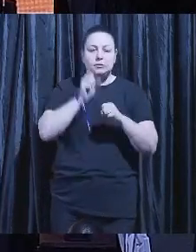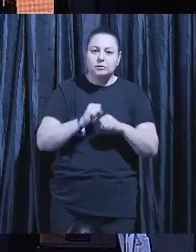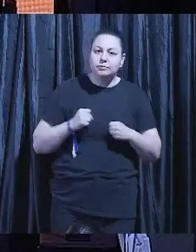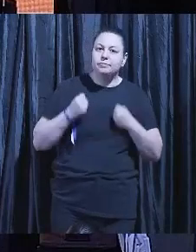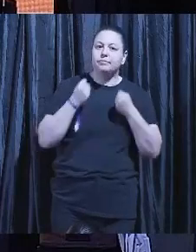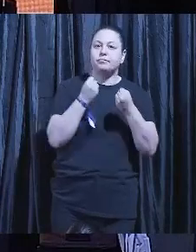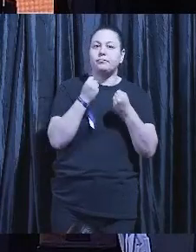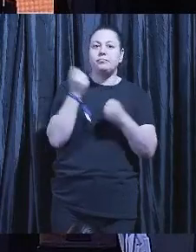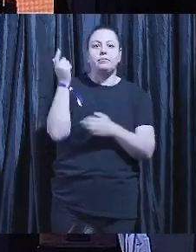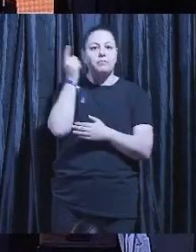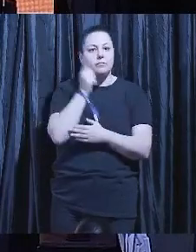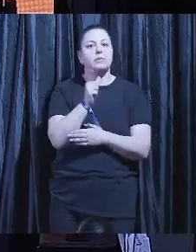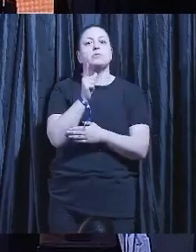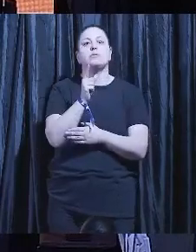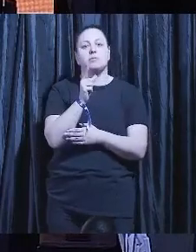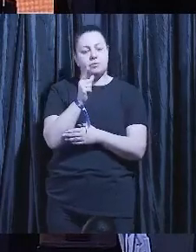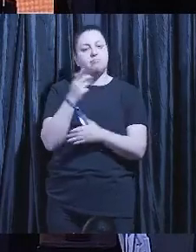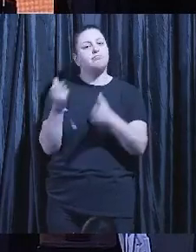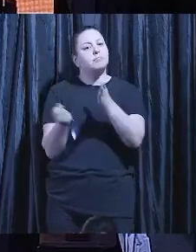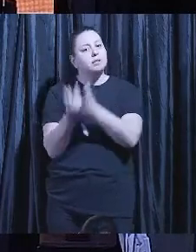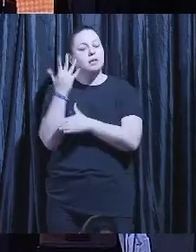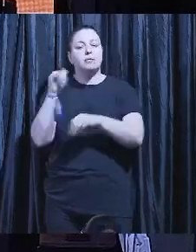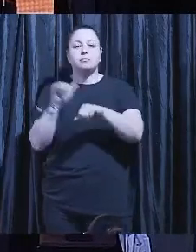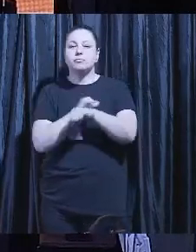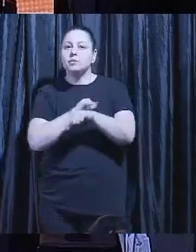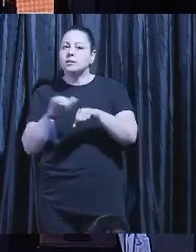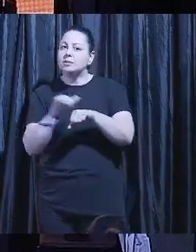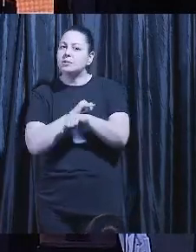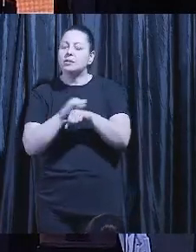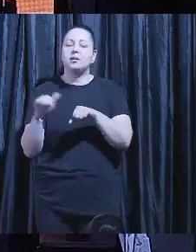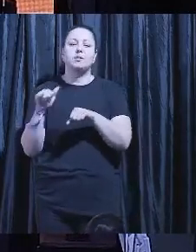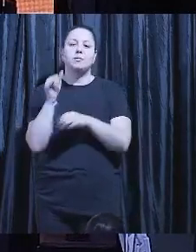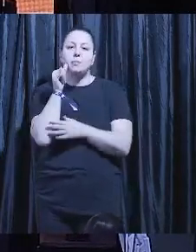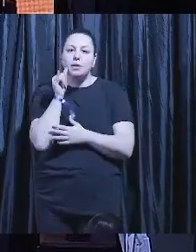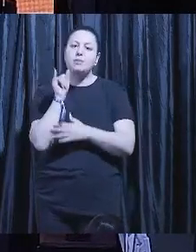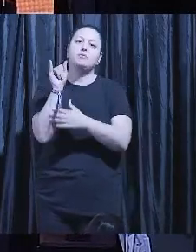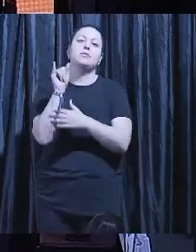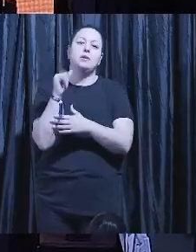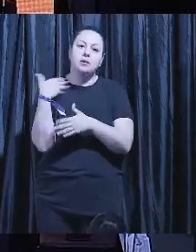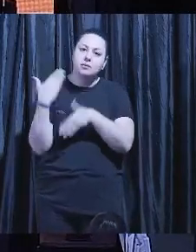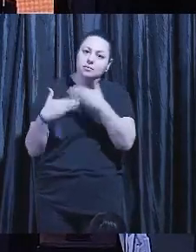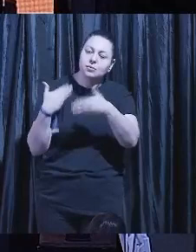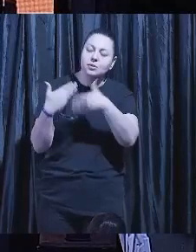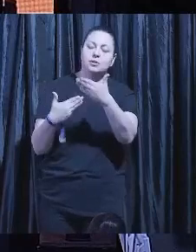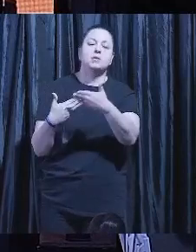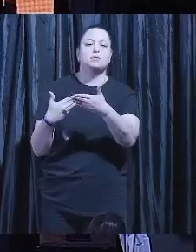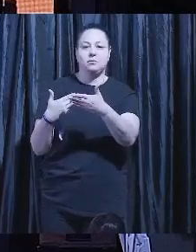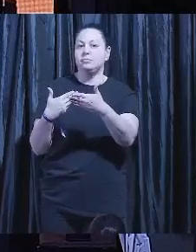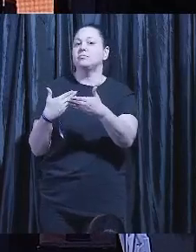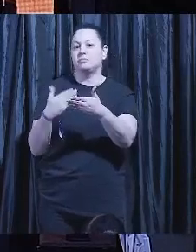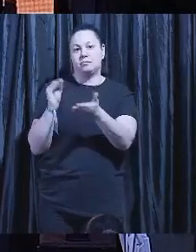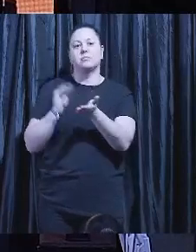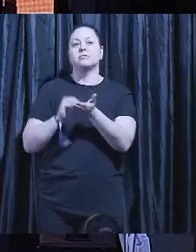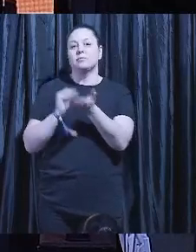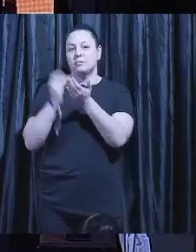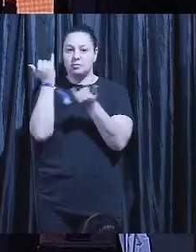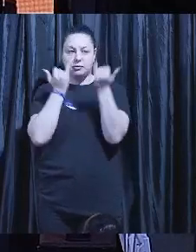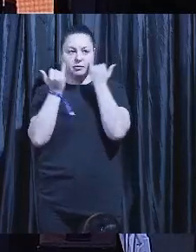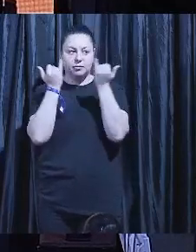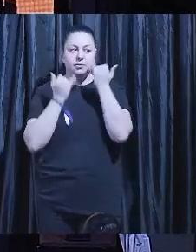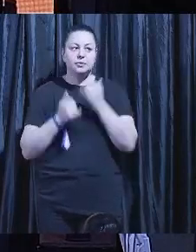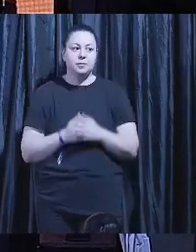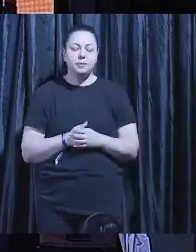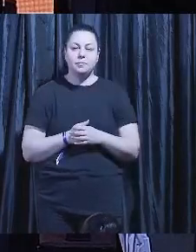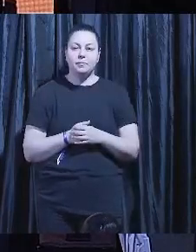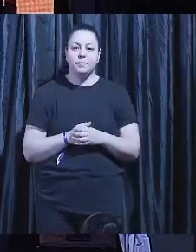para a construção de mecanismos de barrar o processo desenfreado da desinformação. E